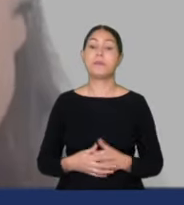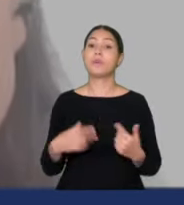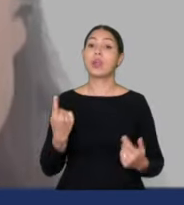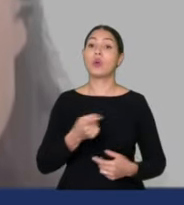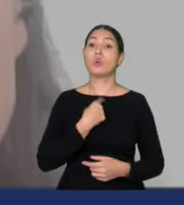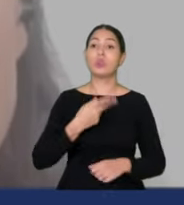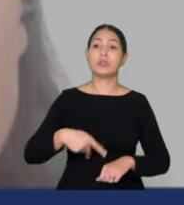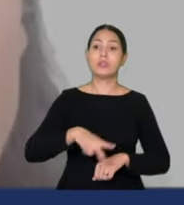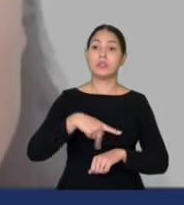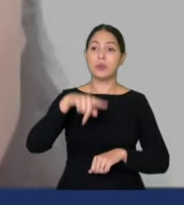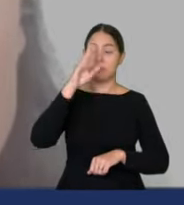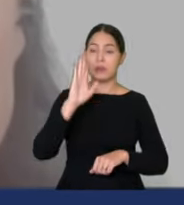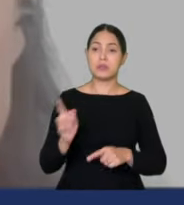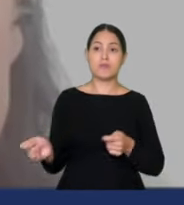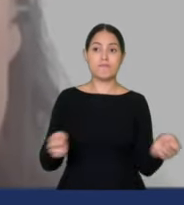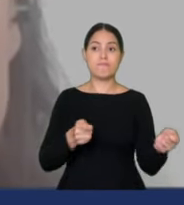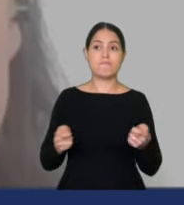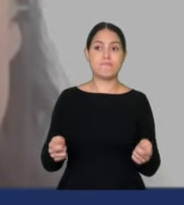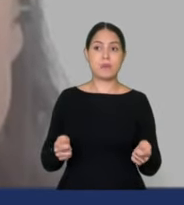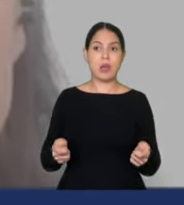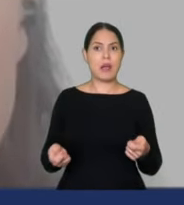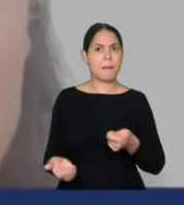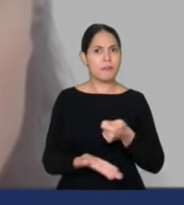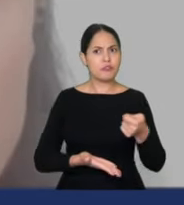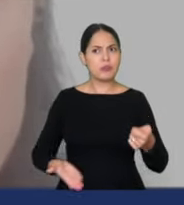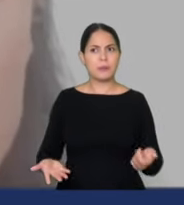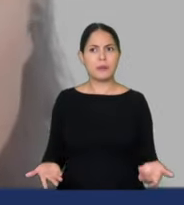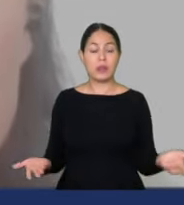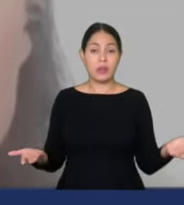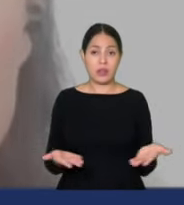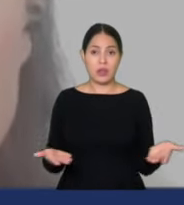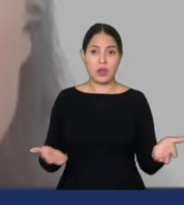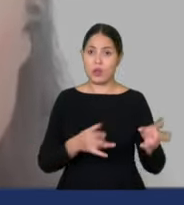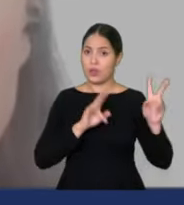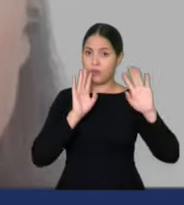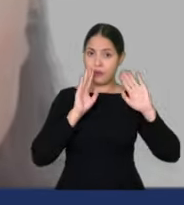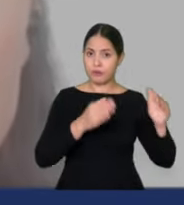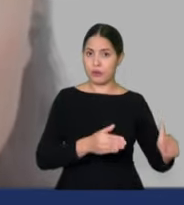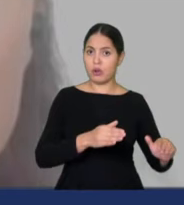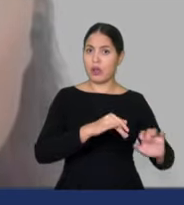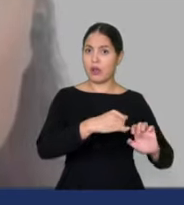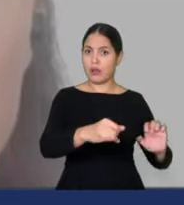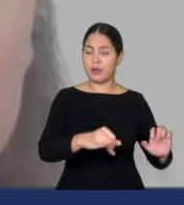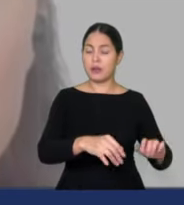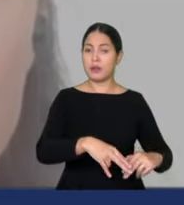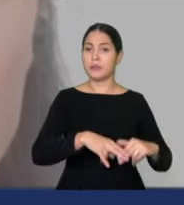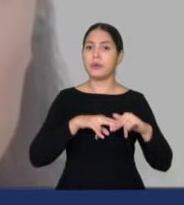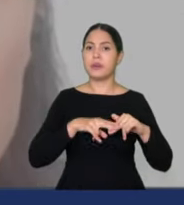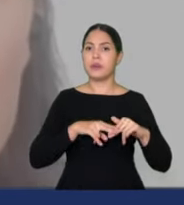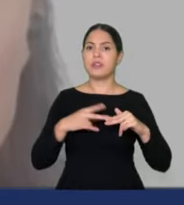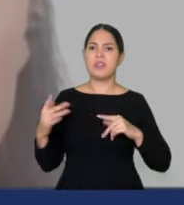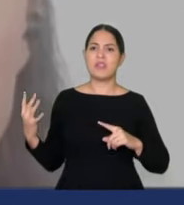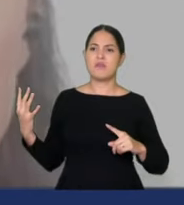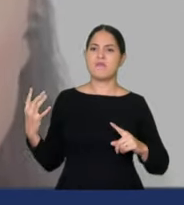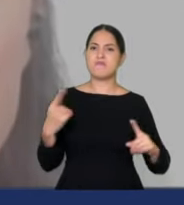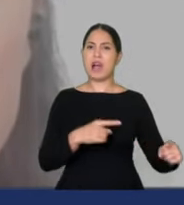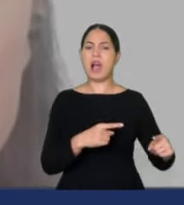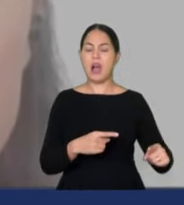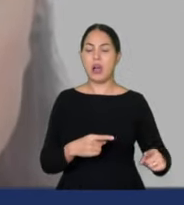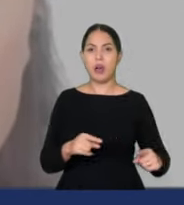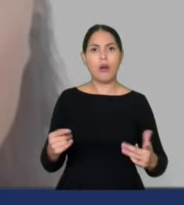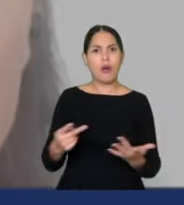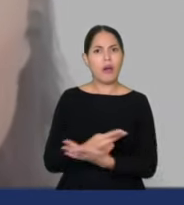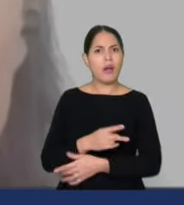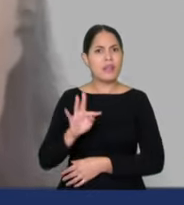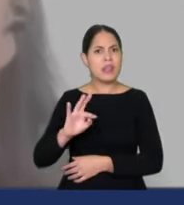falar mais sobre a Eletrobras, que vem sofrendo esse ataque agora, né, e cujo TCU falhou ao liberar justamente que o processo